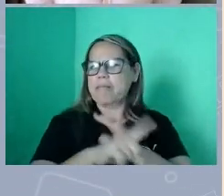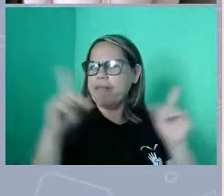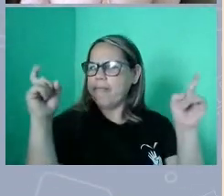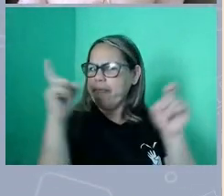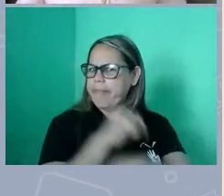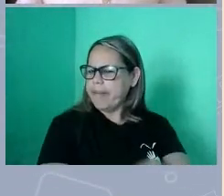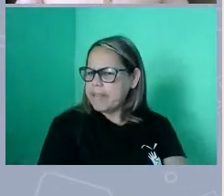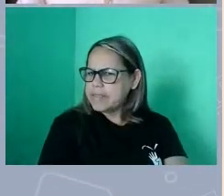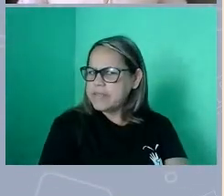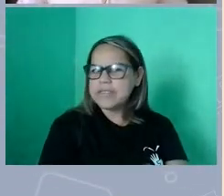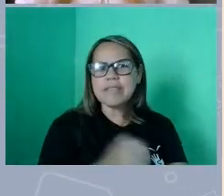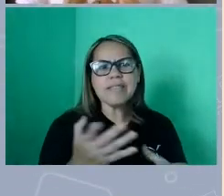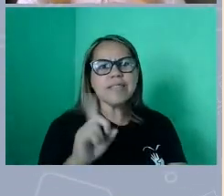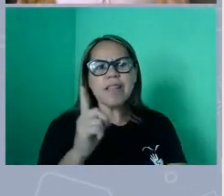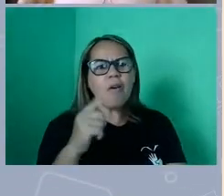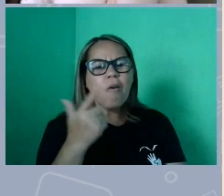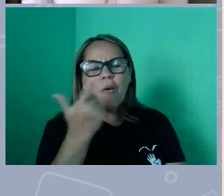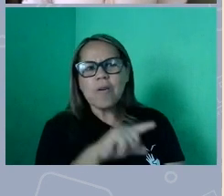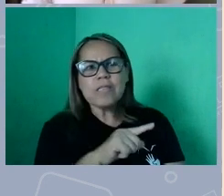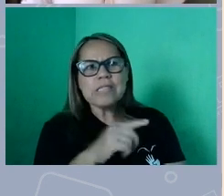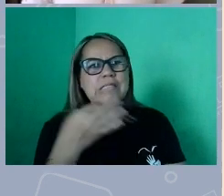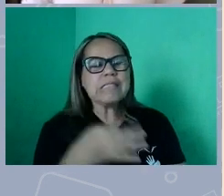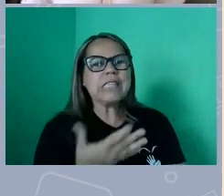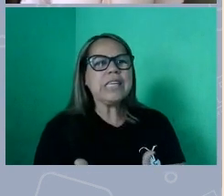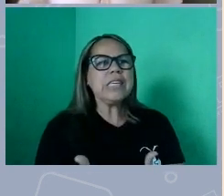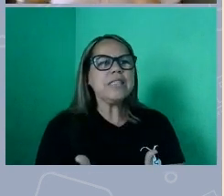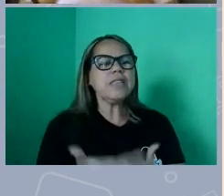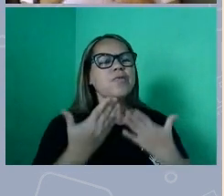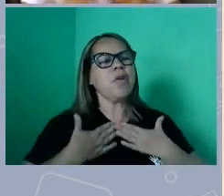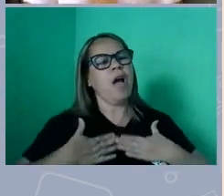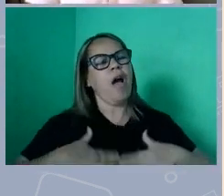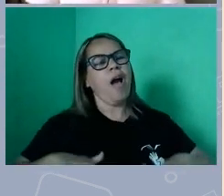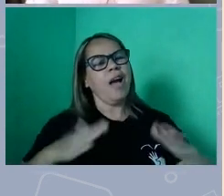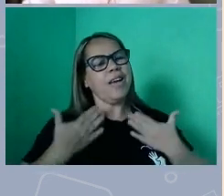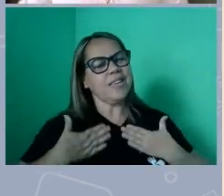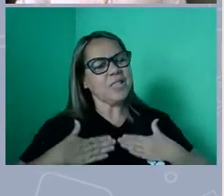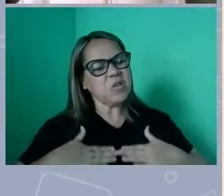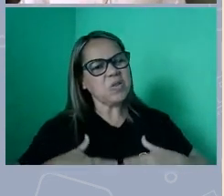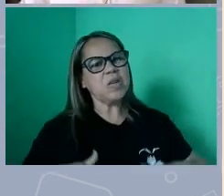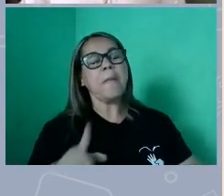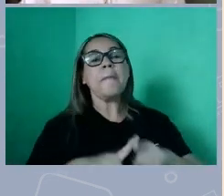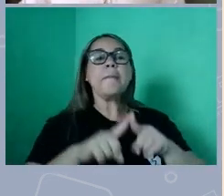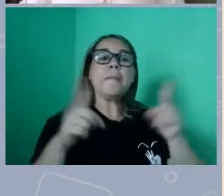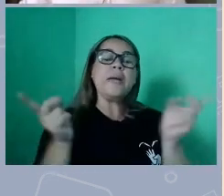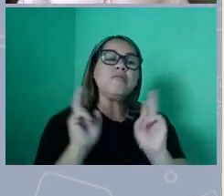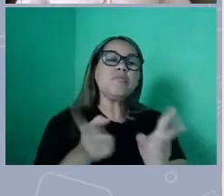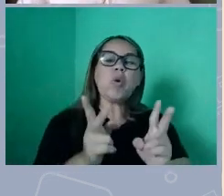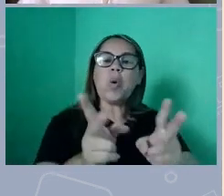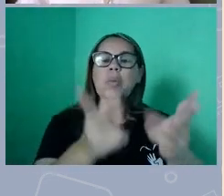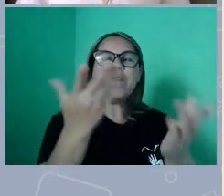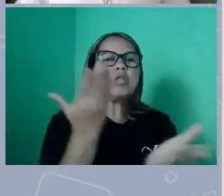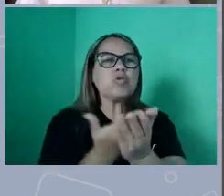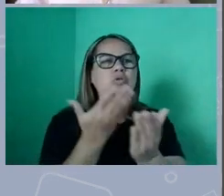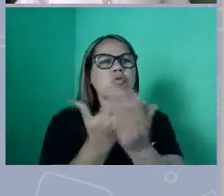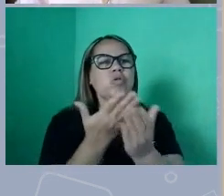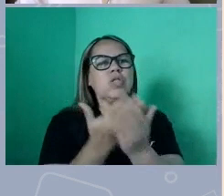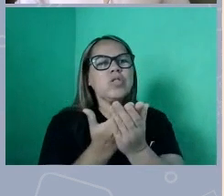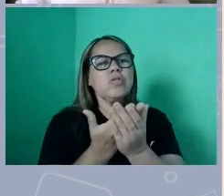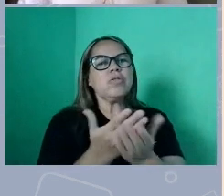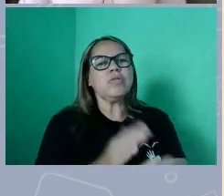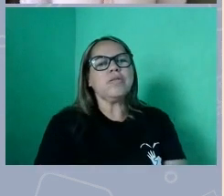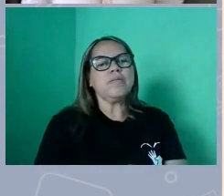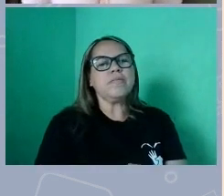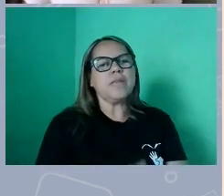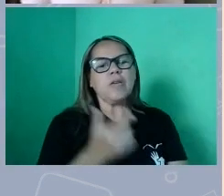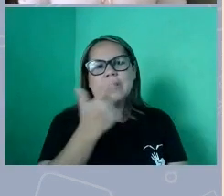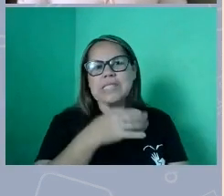quem não conseguiu acertar fique tranquilo mas vamos continuar no estudo para conseguir acertar a próxima vez